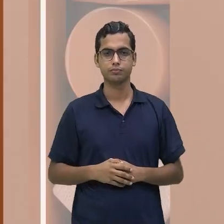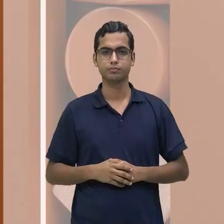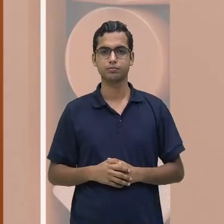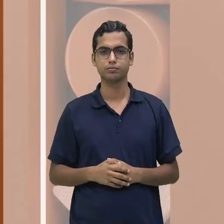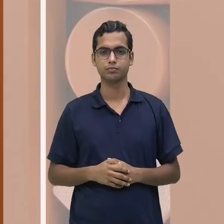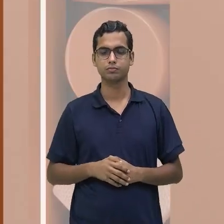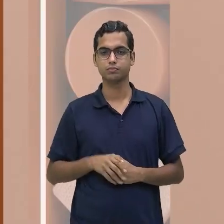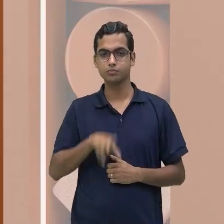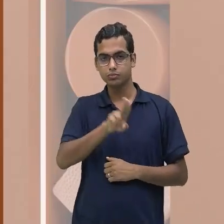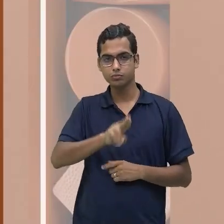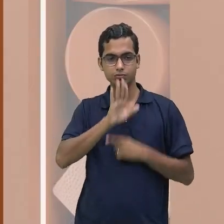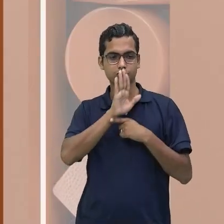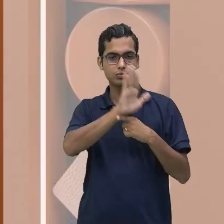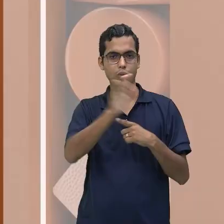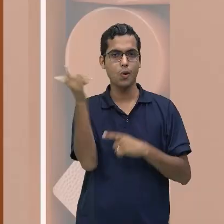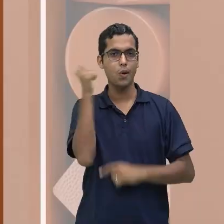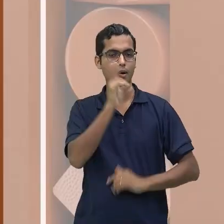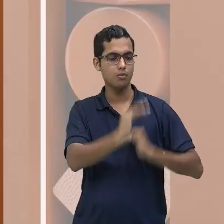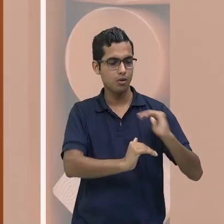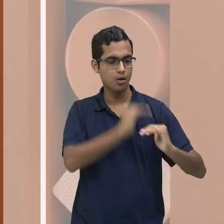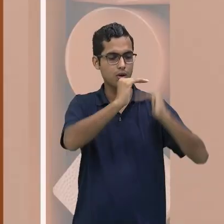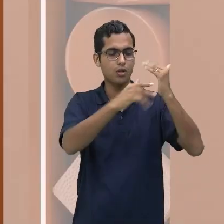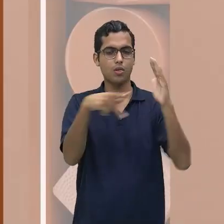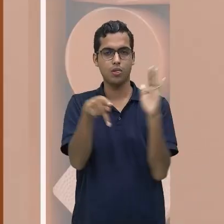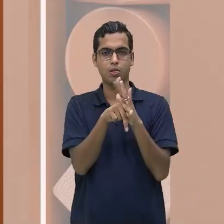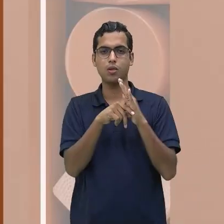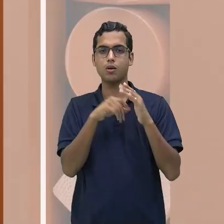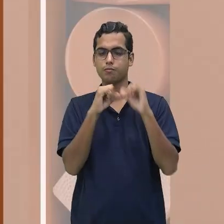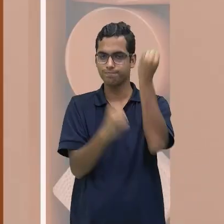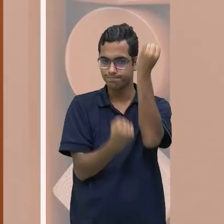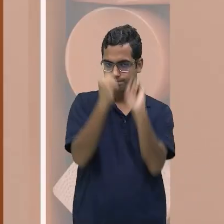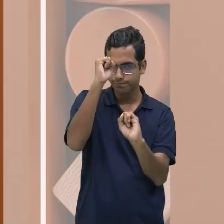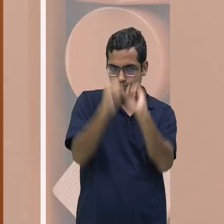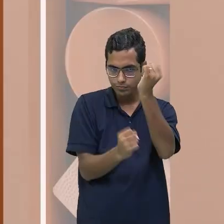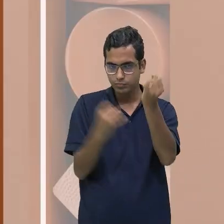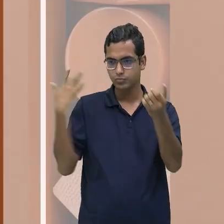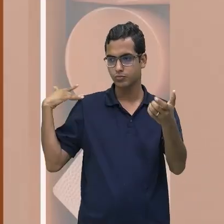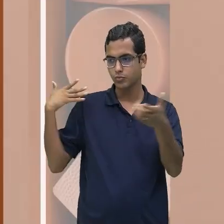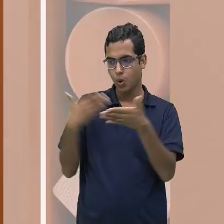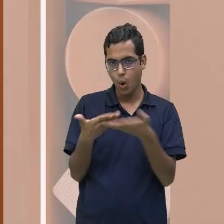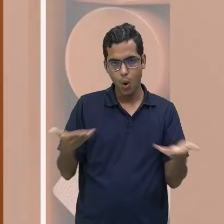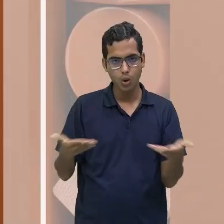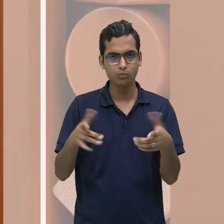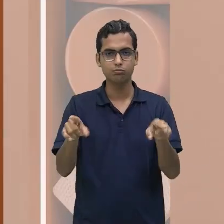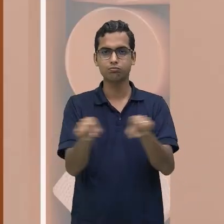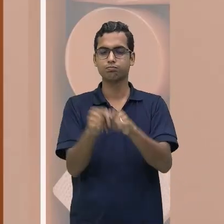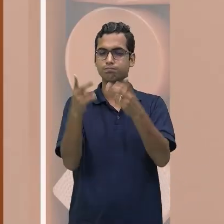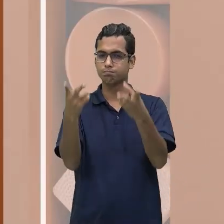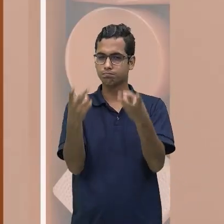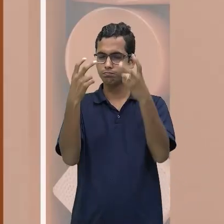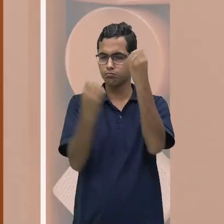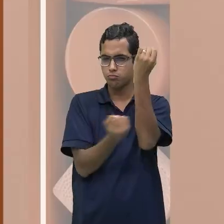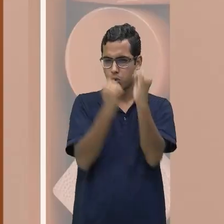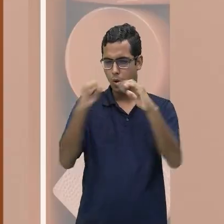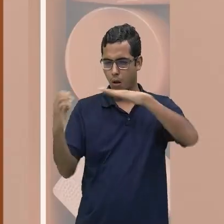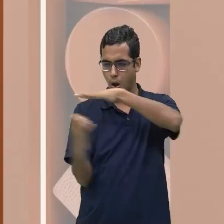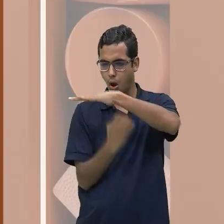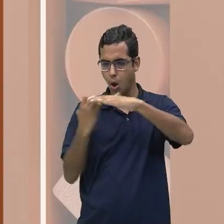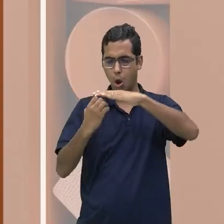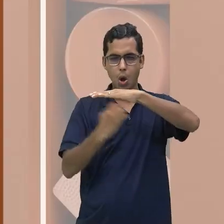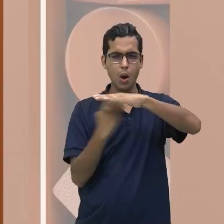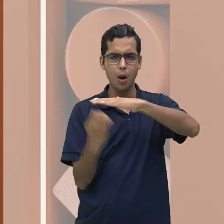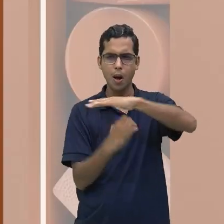ajudasse a desenvolver o processo de industrialização. E hoje em dia a gente pode observar que várias indústrias